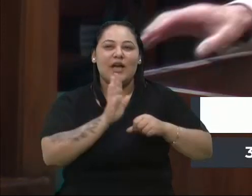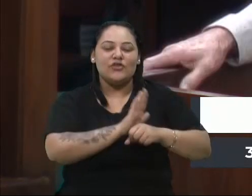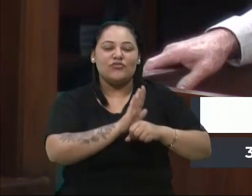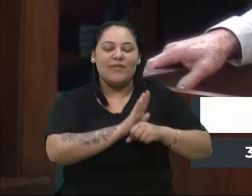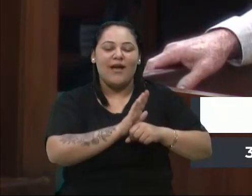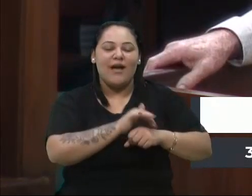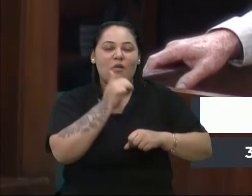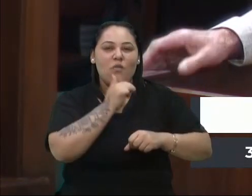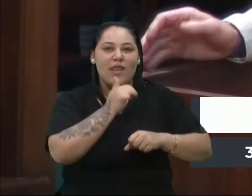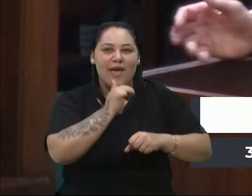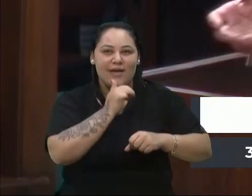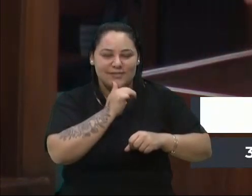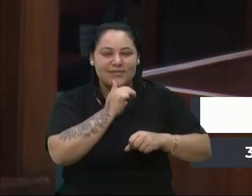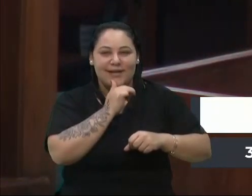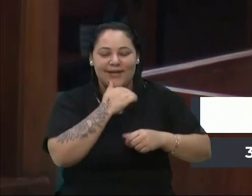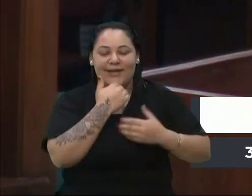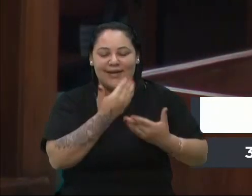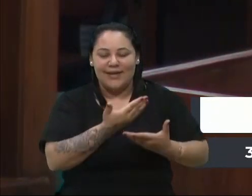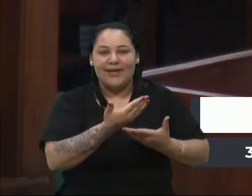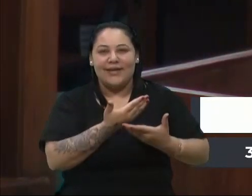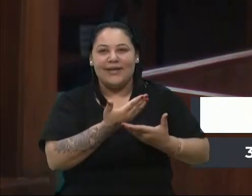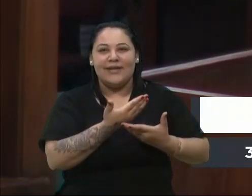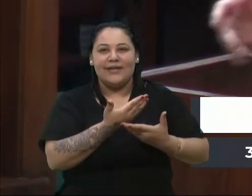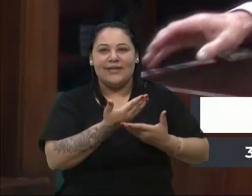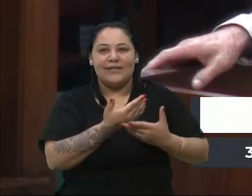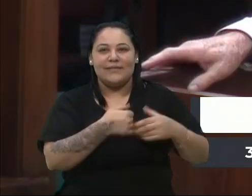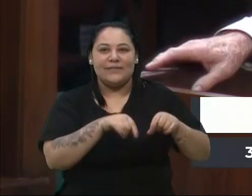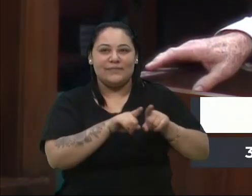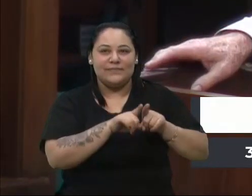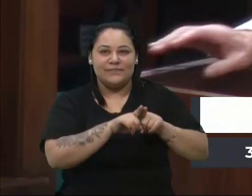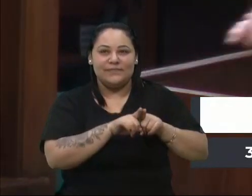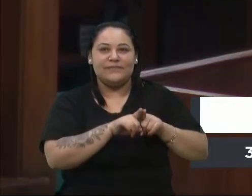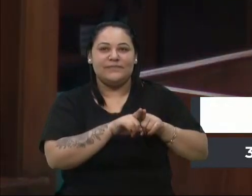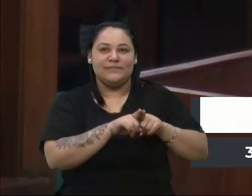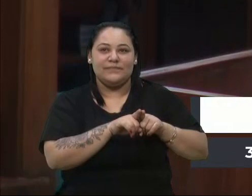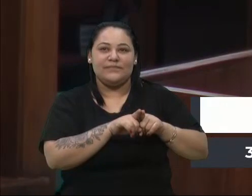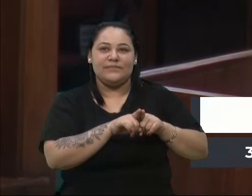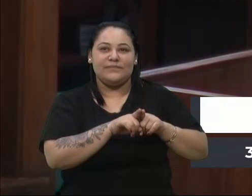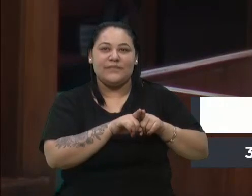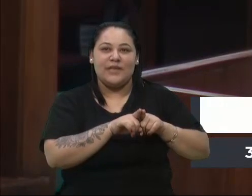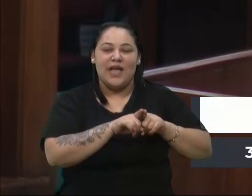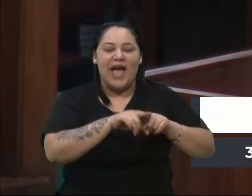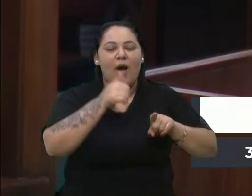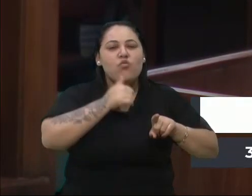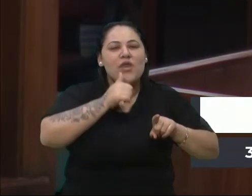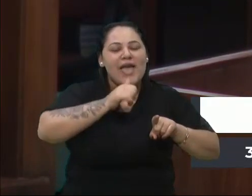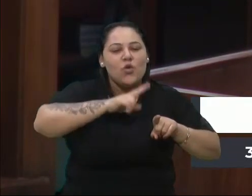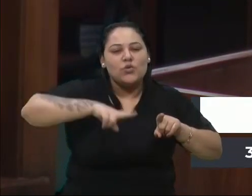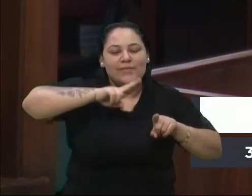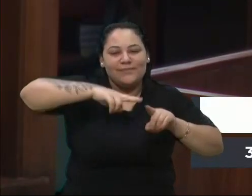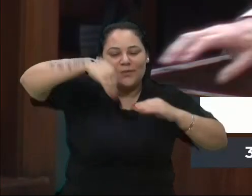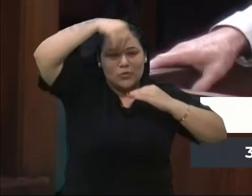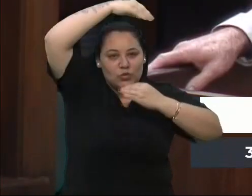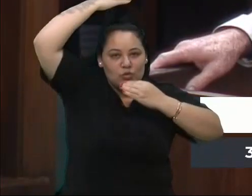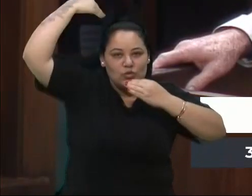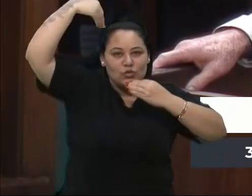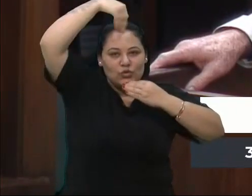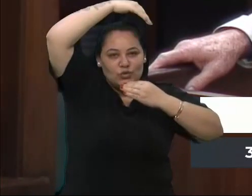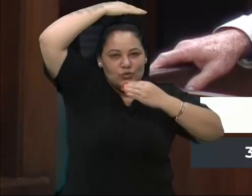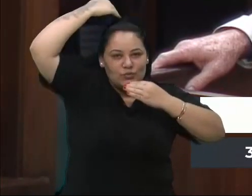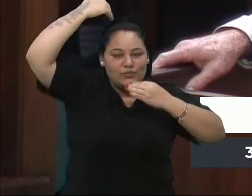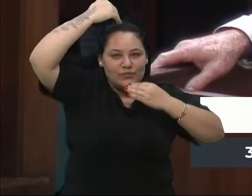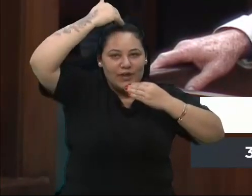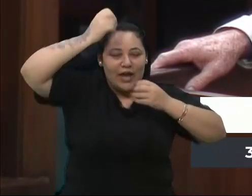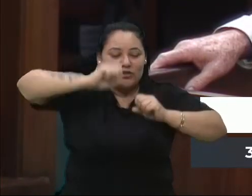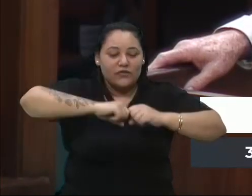nos solidarizarmos as pessoas e a família. E esses lenços serão doados para a